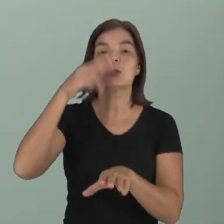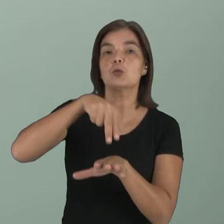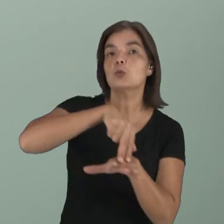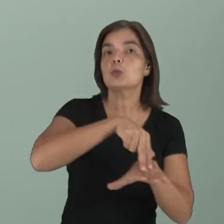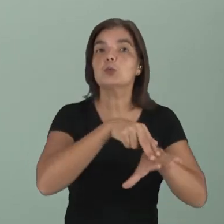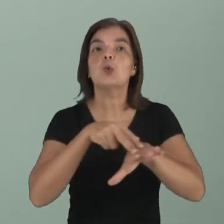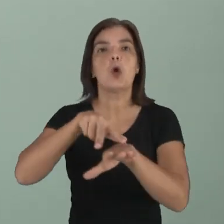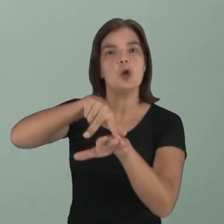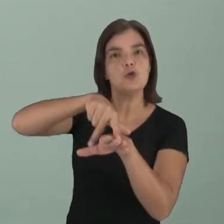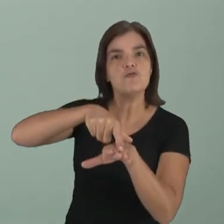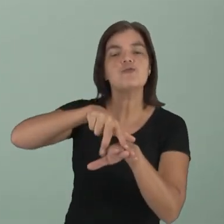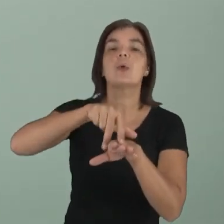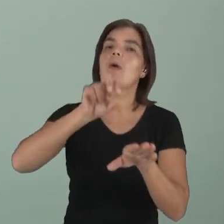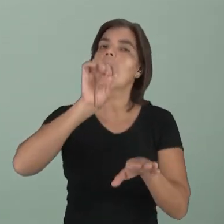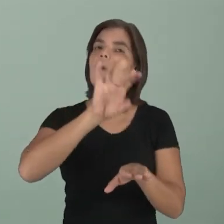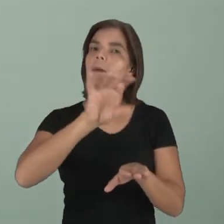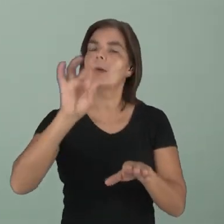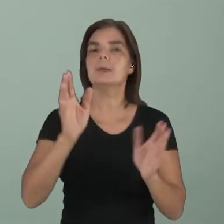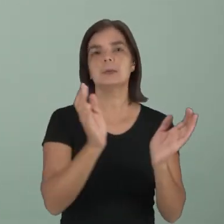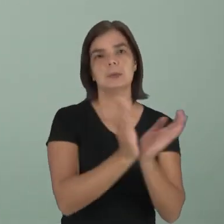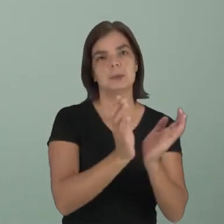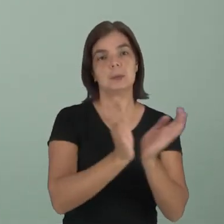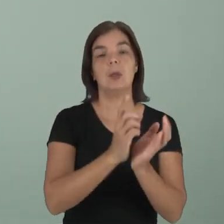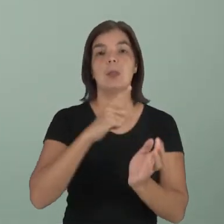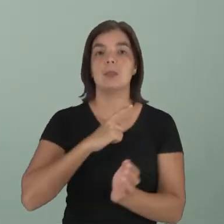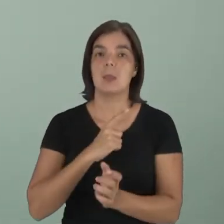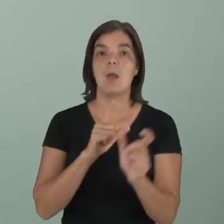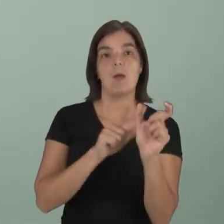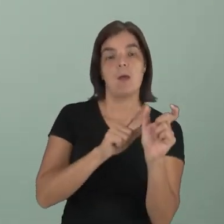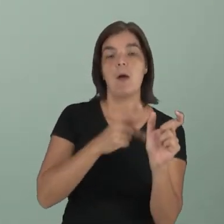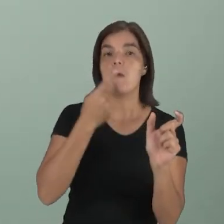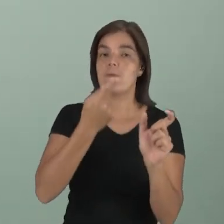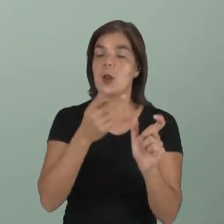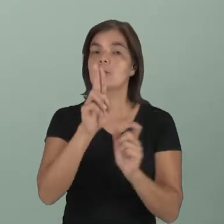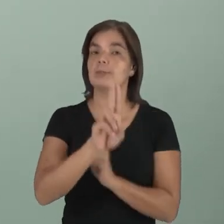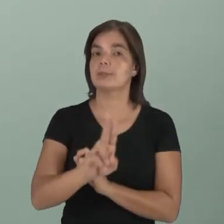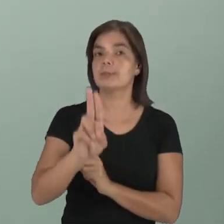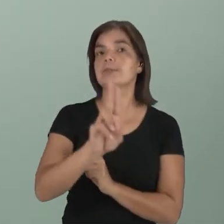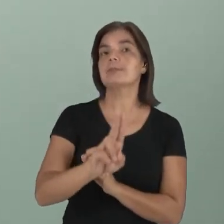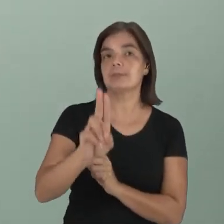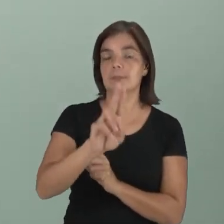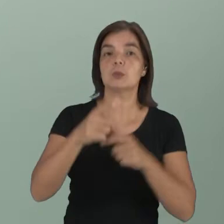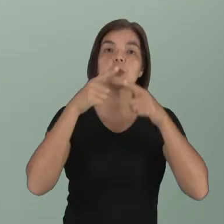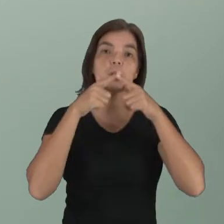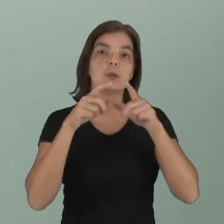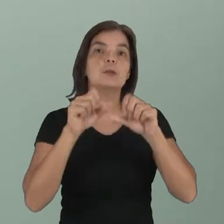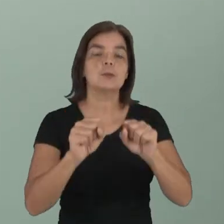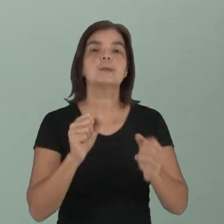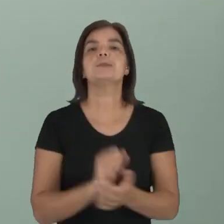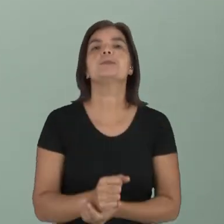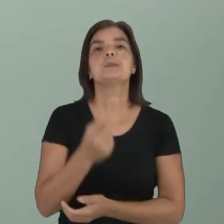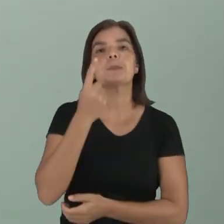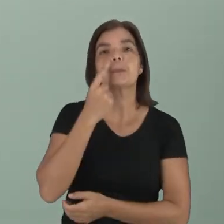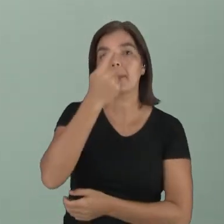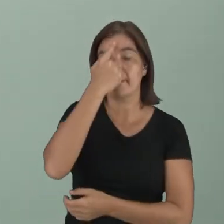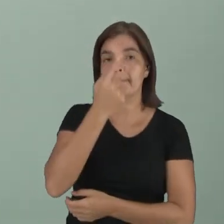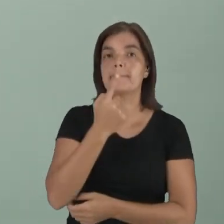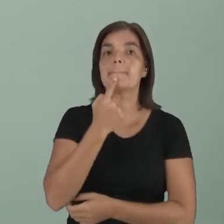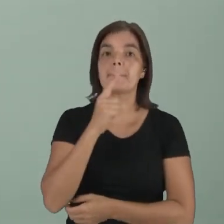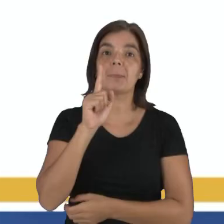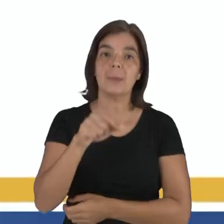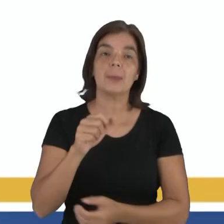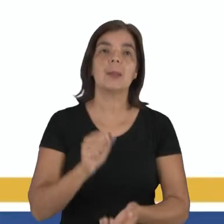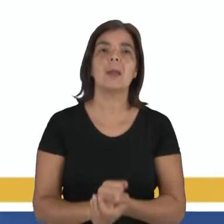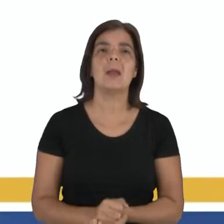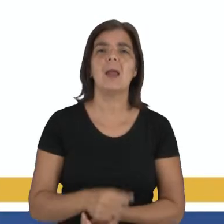os skatistas, cada grupo tem os seus termos utilizados ali na sua linguagem. Olha essa imagem, é